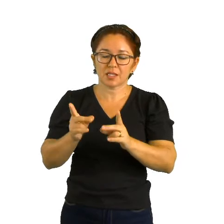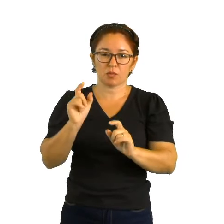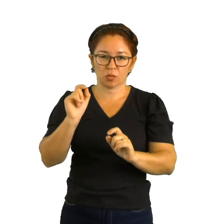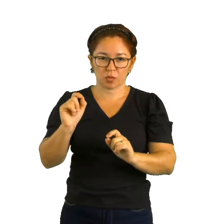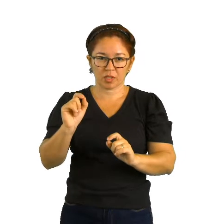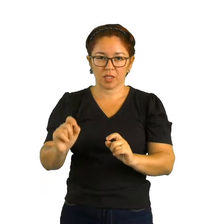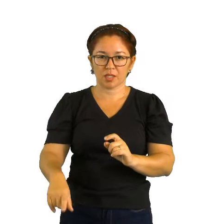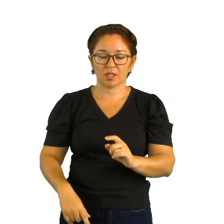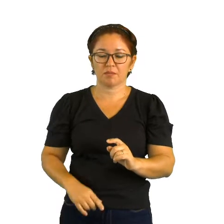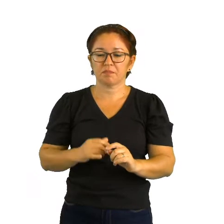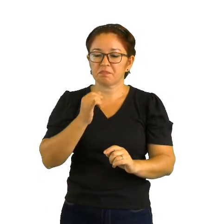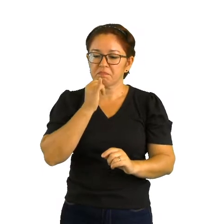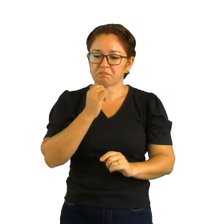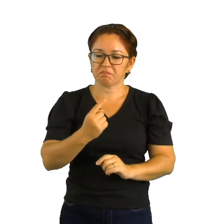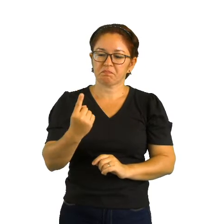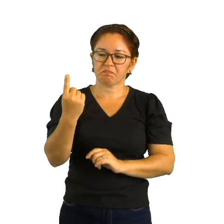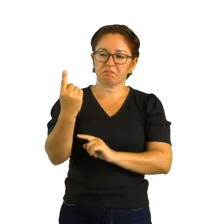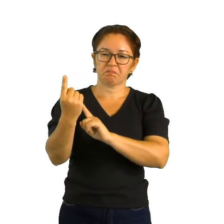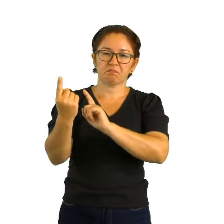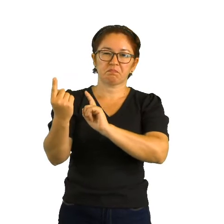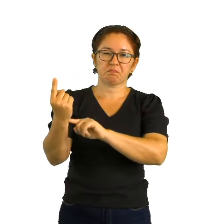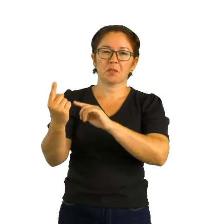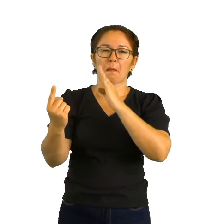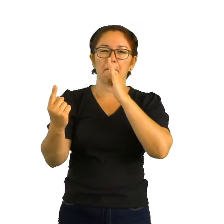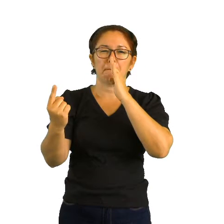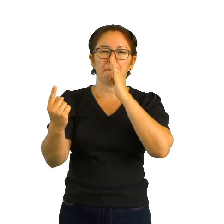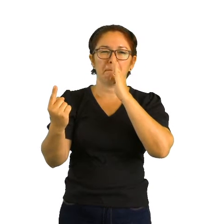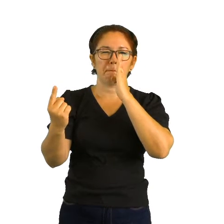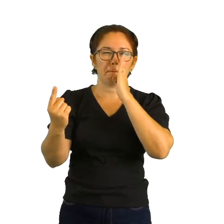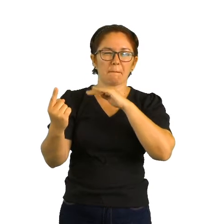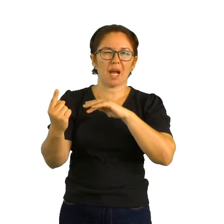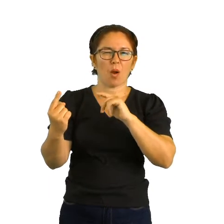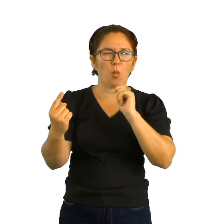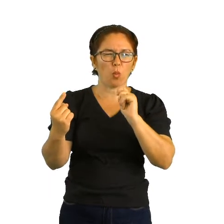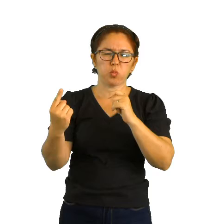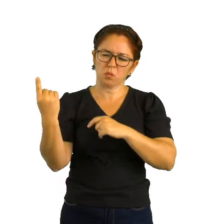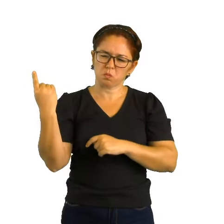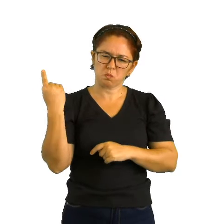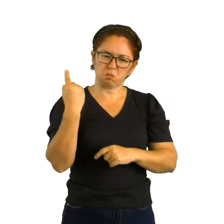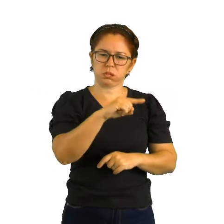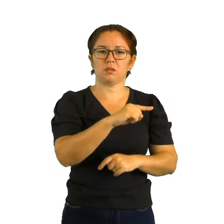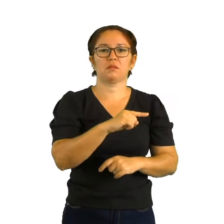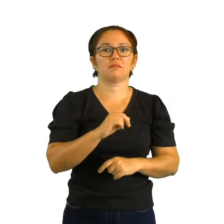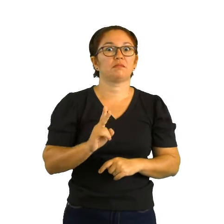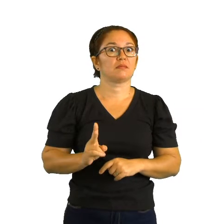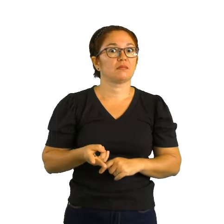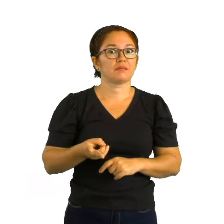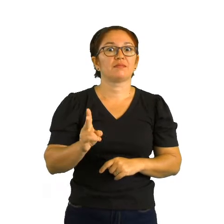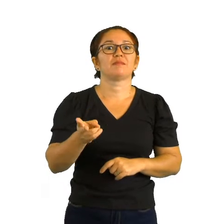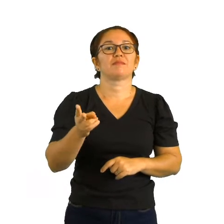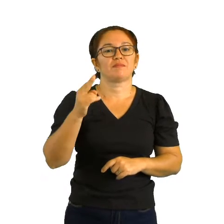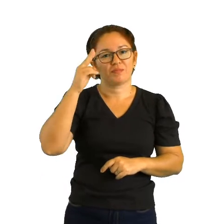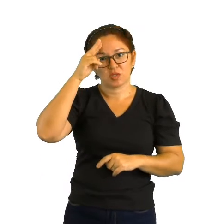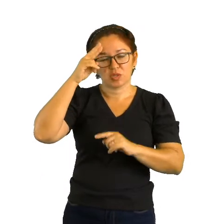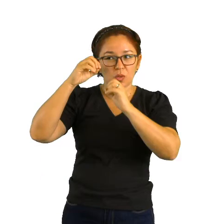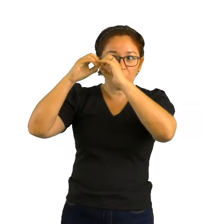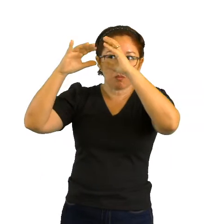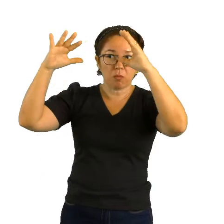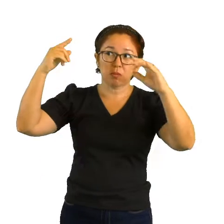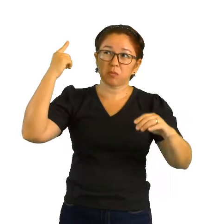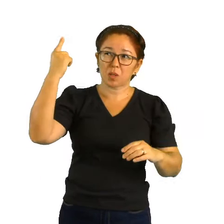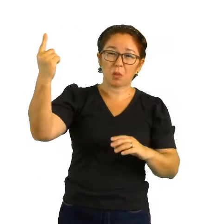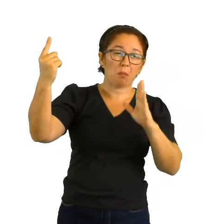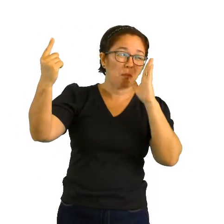que executa uma maldade, é o vilão da história. Sempre tem, né? Em todo conto de